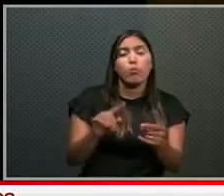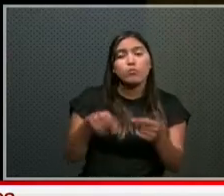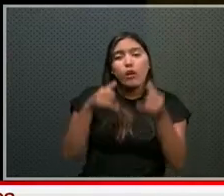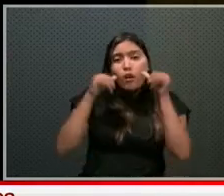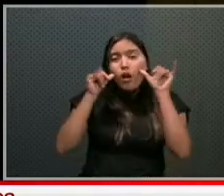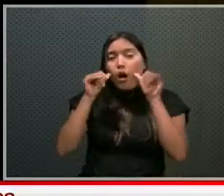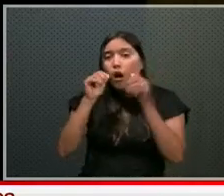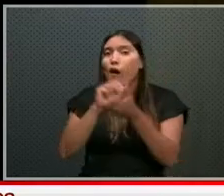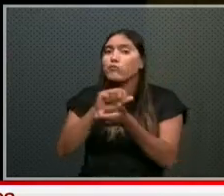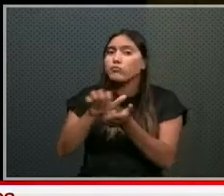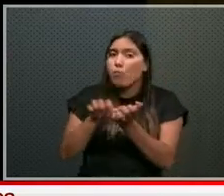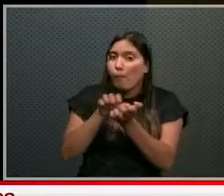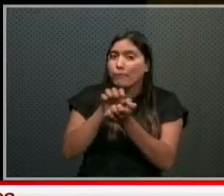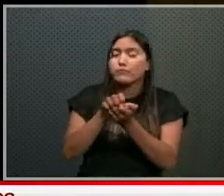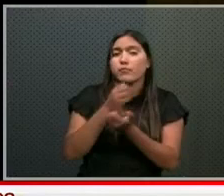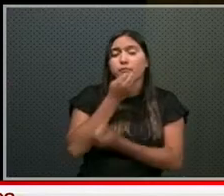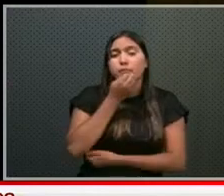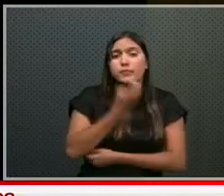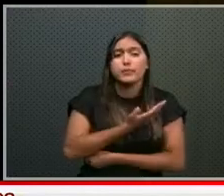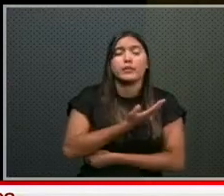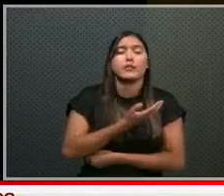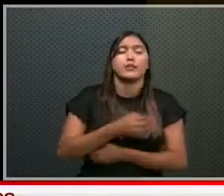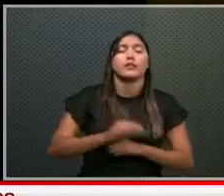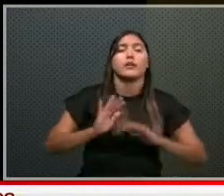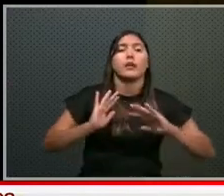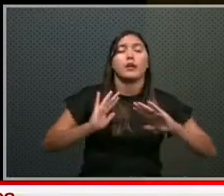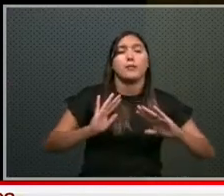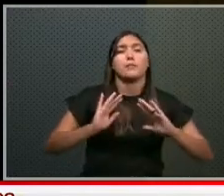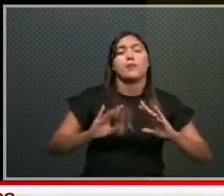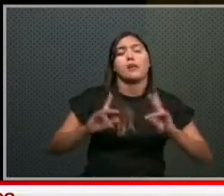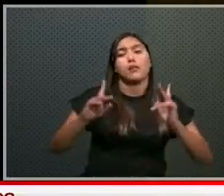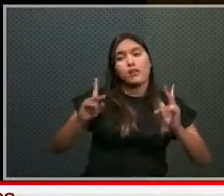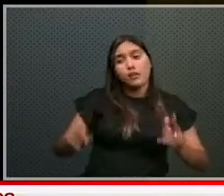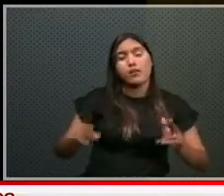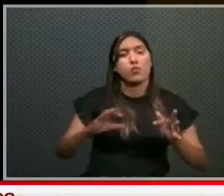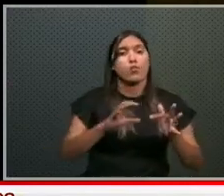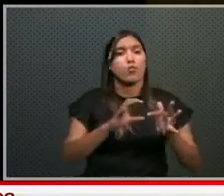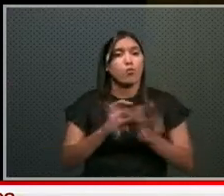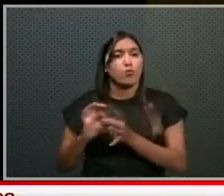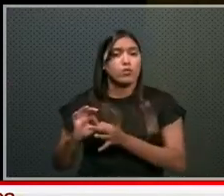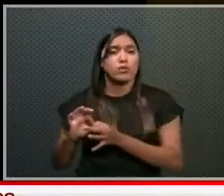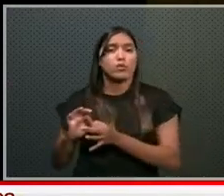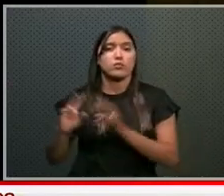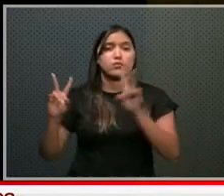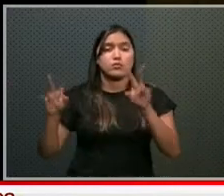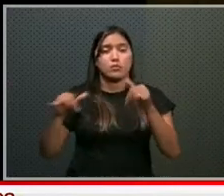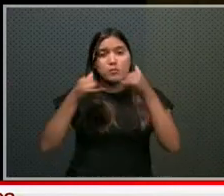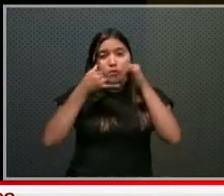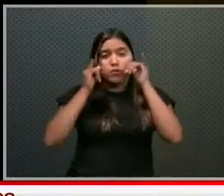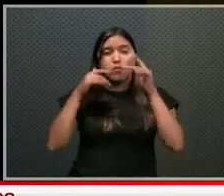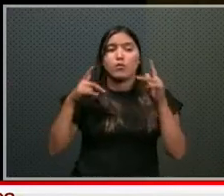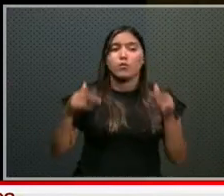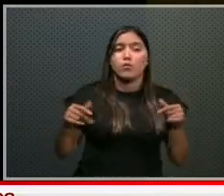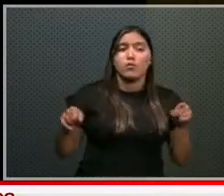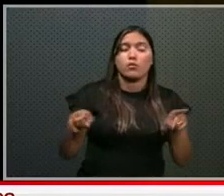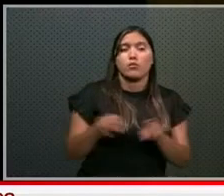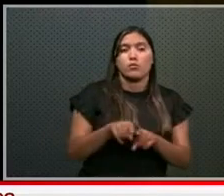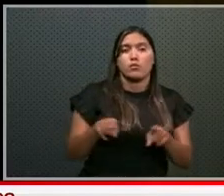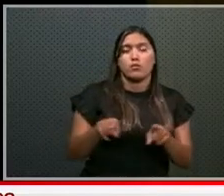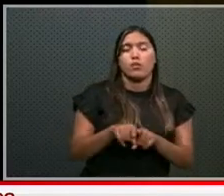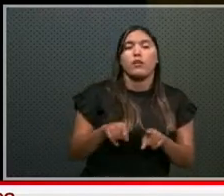produtiva e é lógico que essa mesma lógica que eu trago da pecuária servirá também